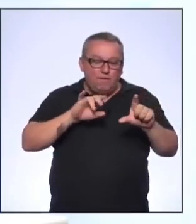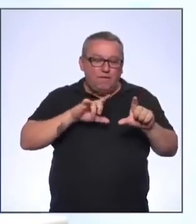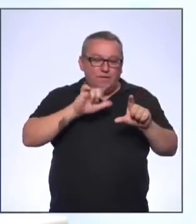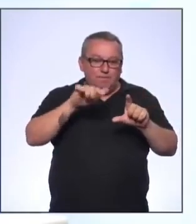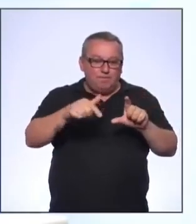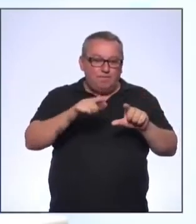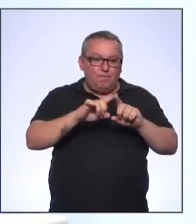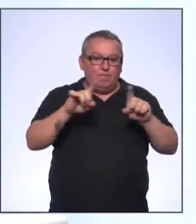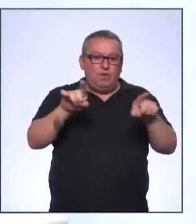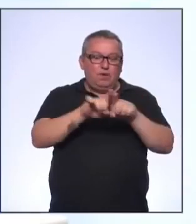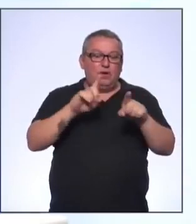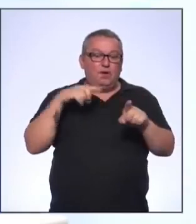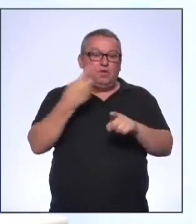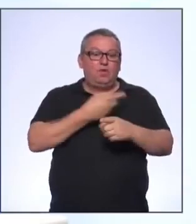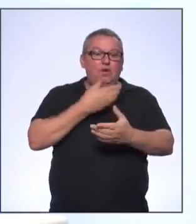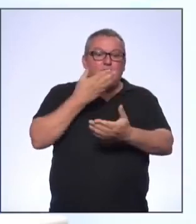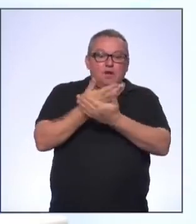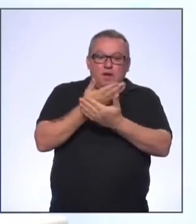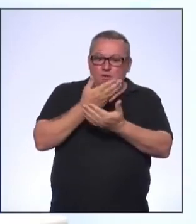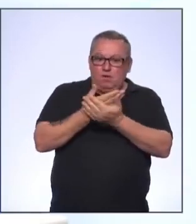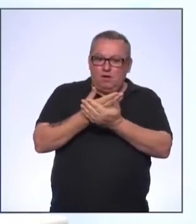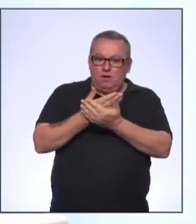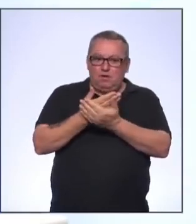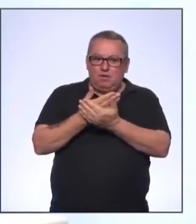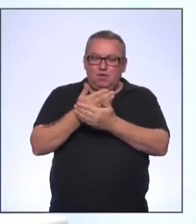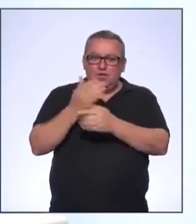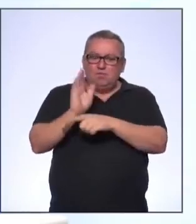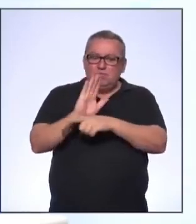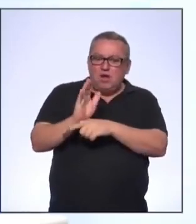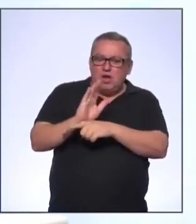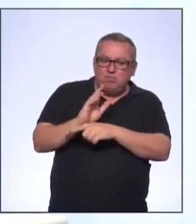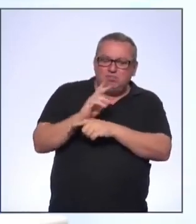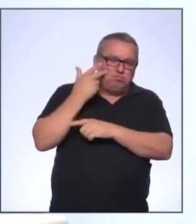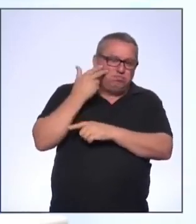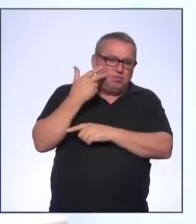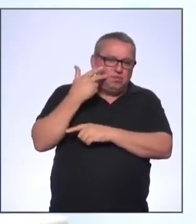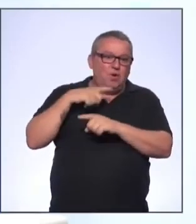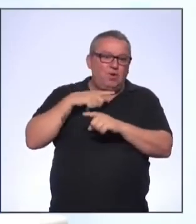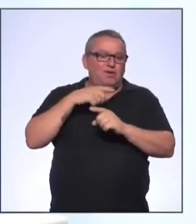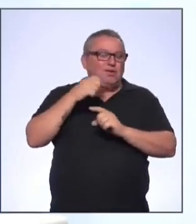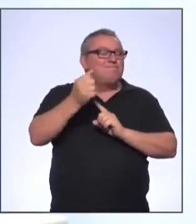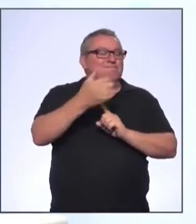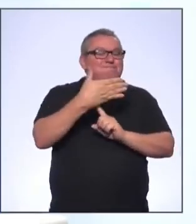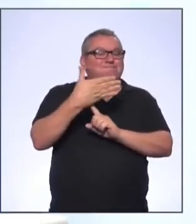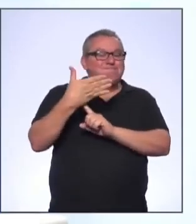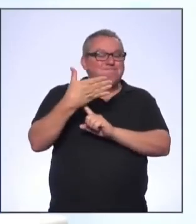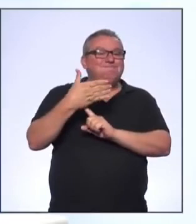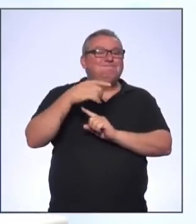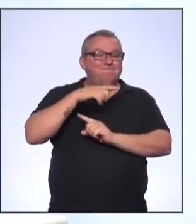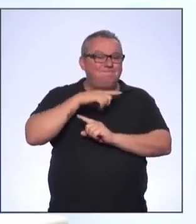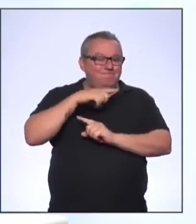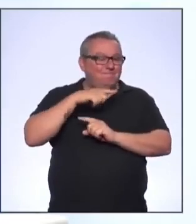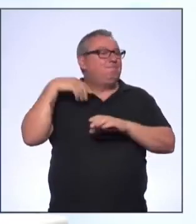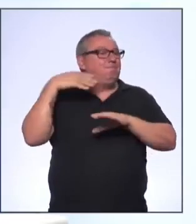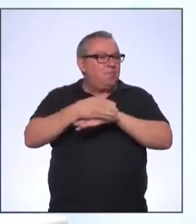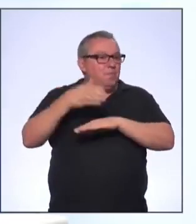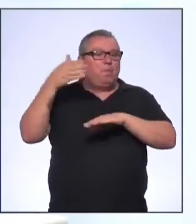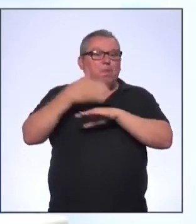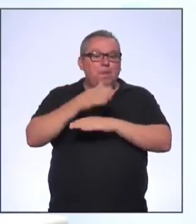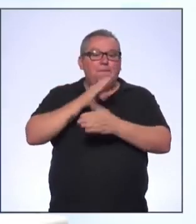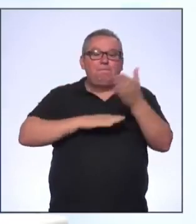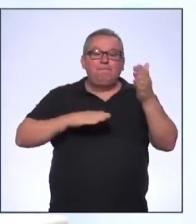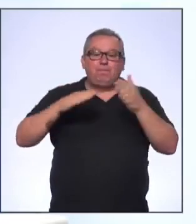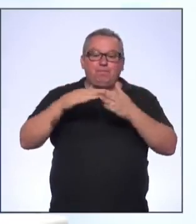adequado, porque a nossa aula não é uma videoaula, é uma aula mediada por tecnologia, ou seja, você tem que estar participando a todo